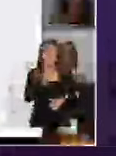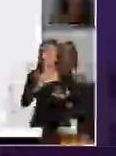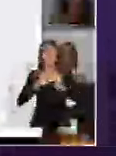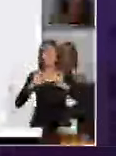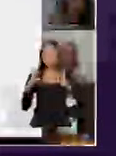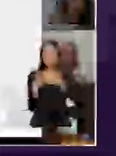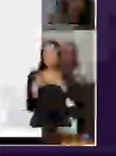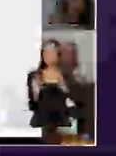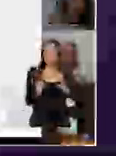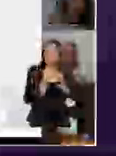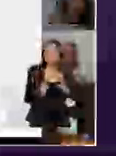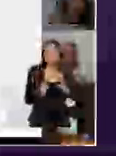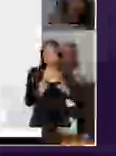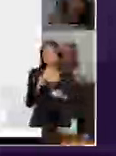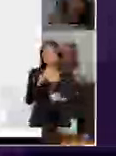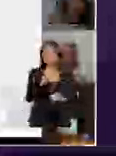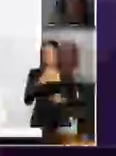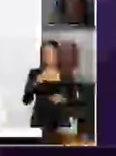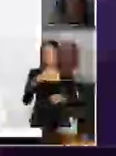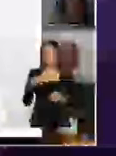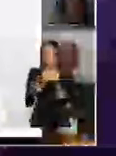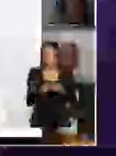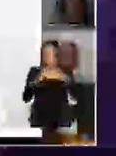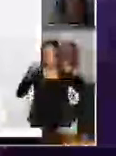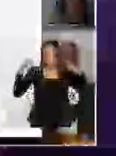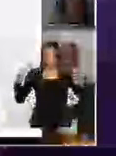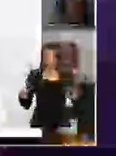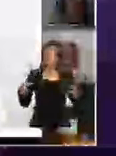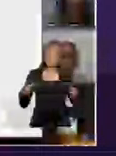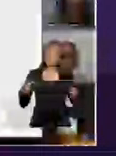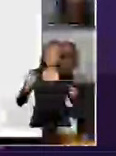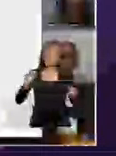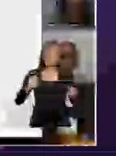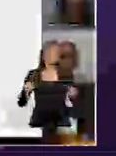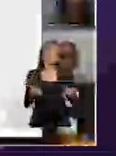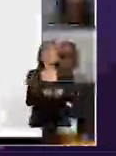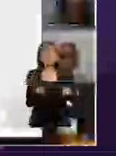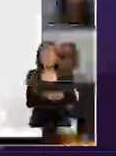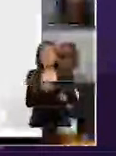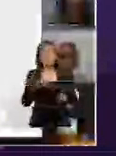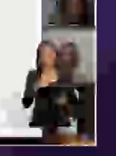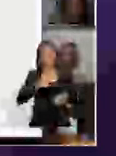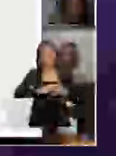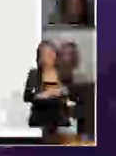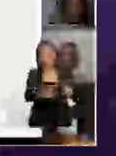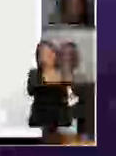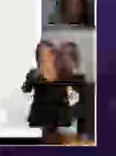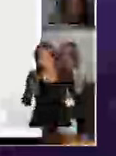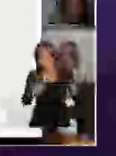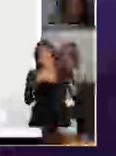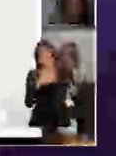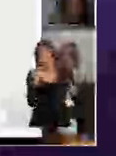vê que, paradoxalmente, com o aumento do isolamento, a gente aumentou o número também de óbitos.